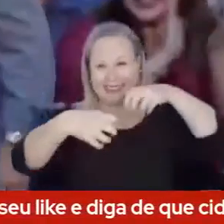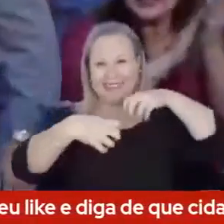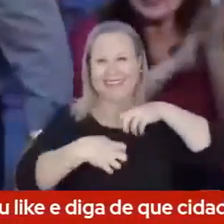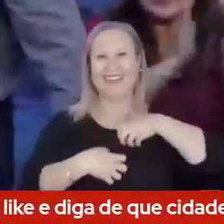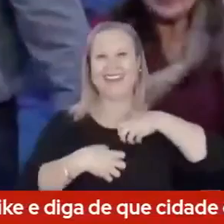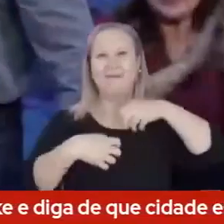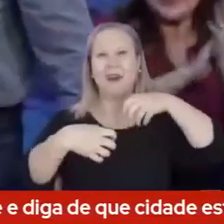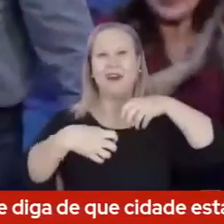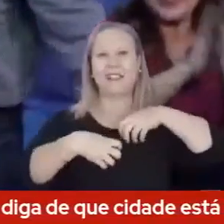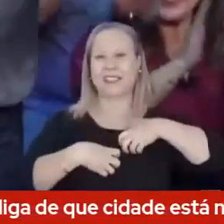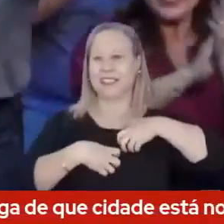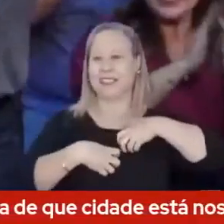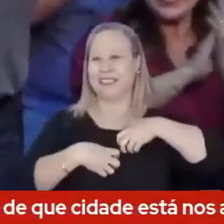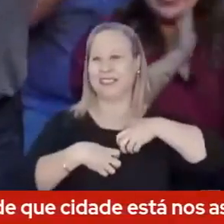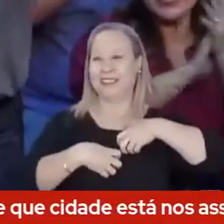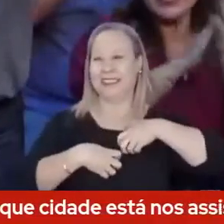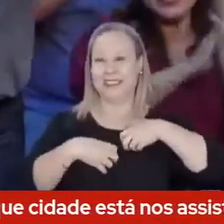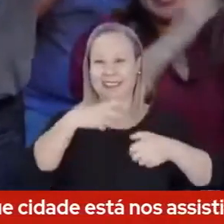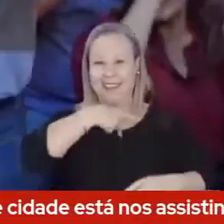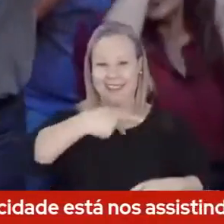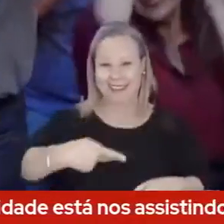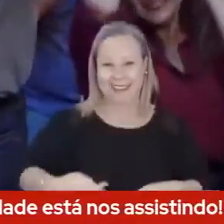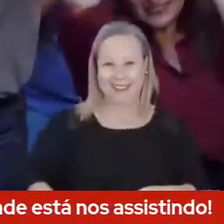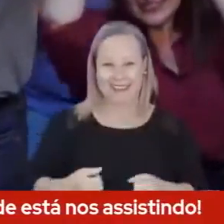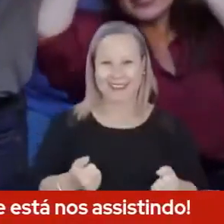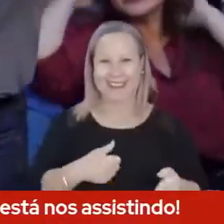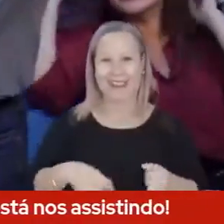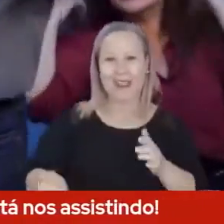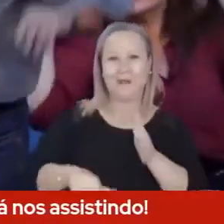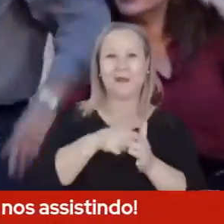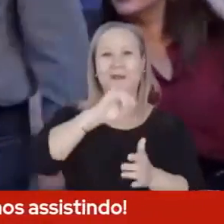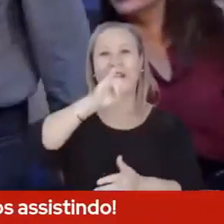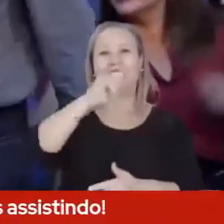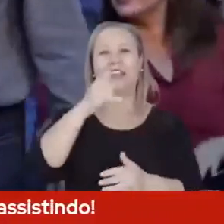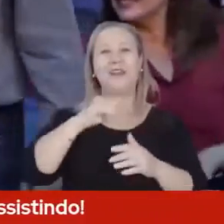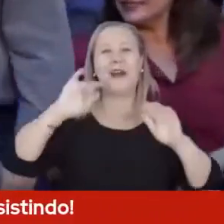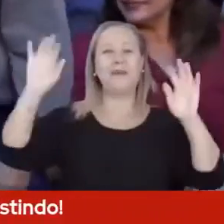dia 1 de janeiro de 2023.